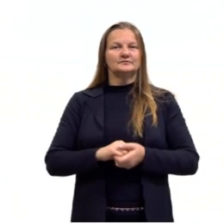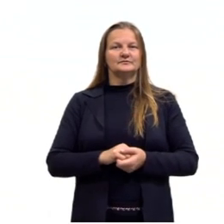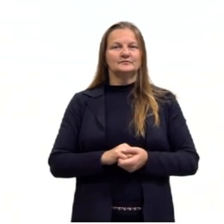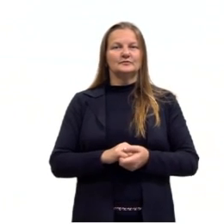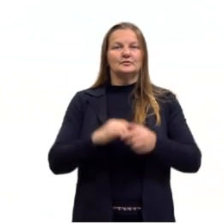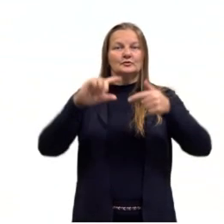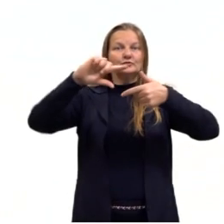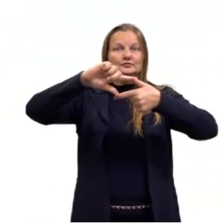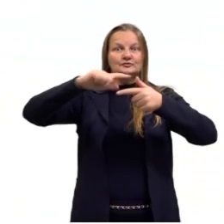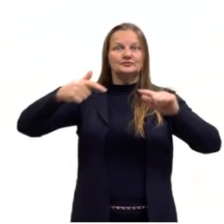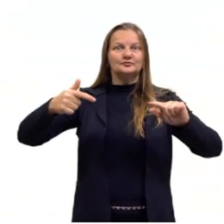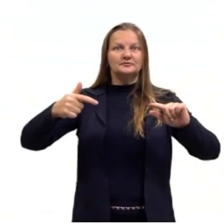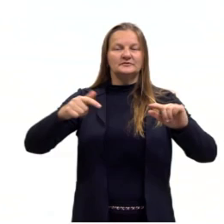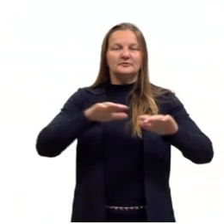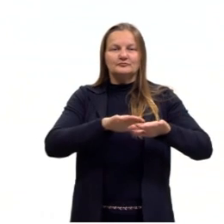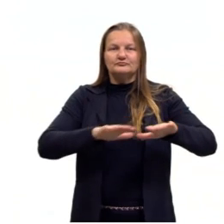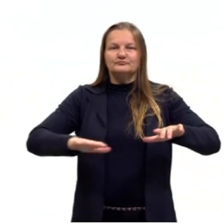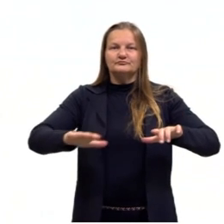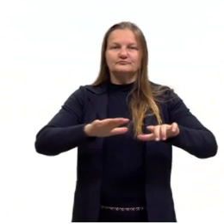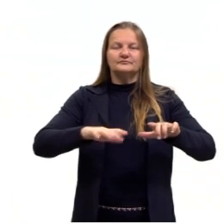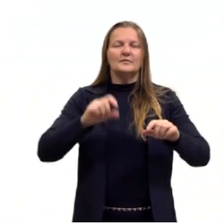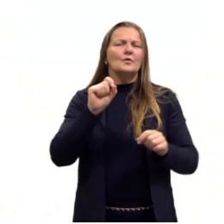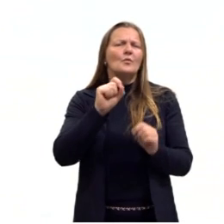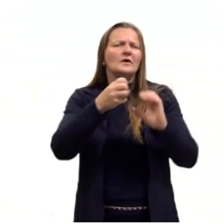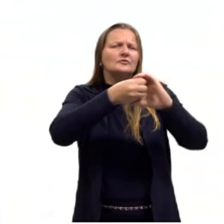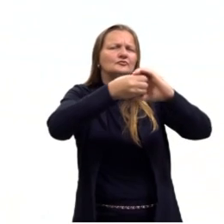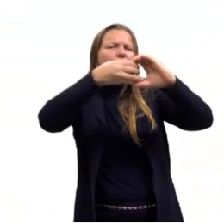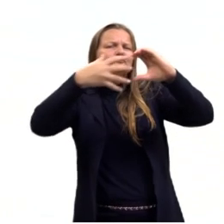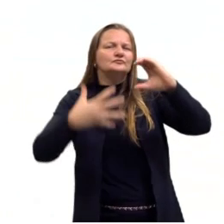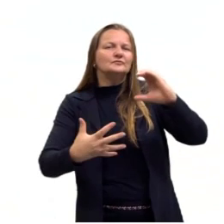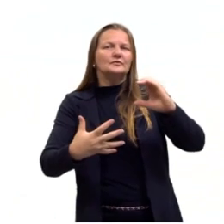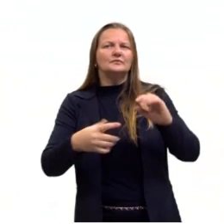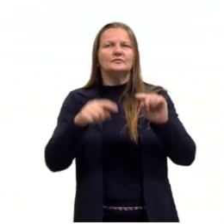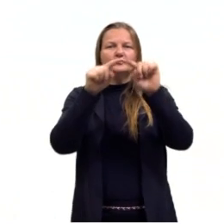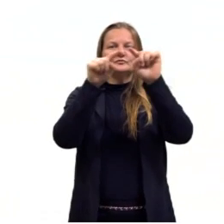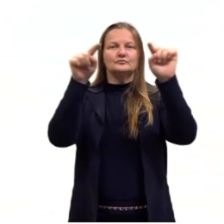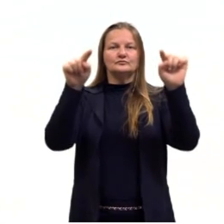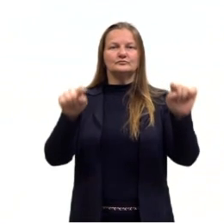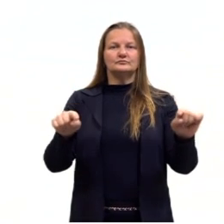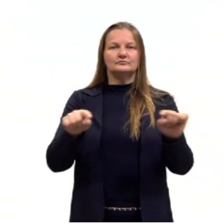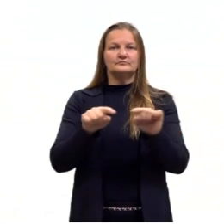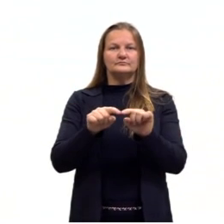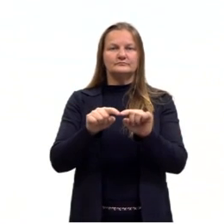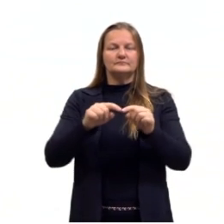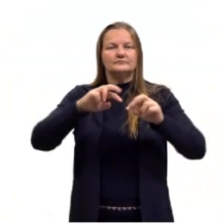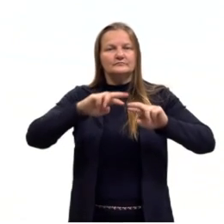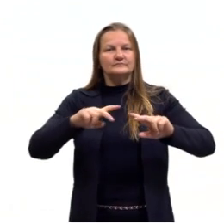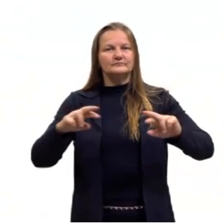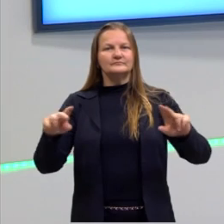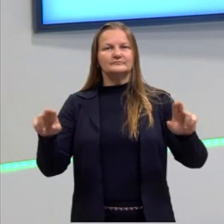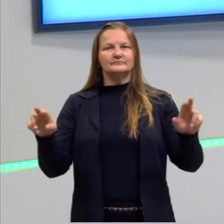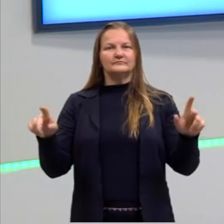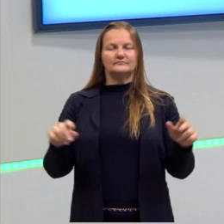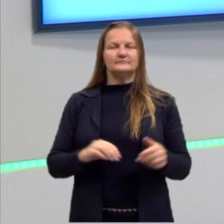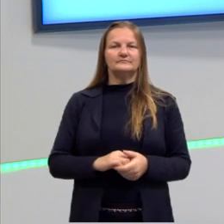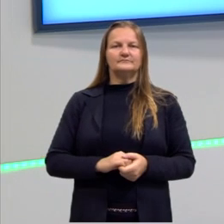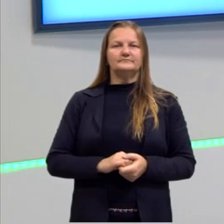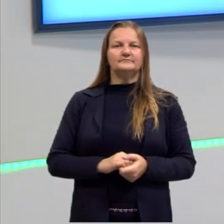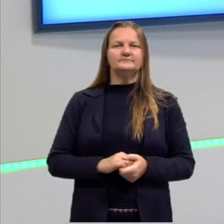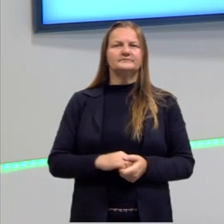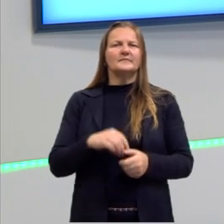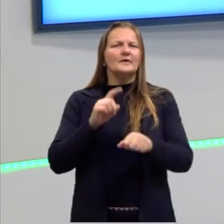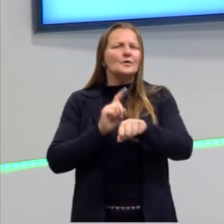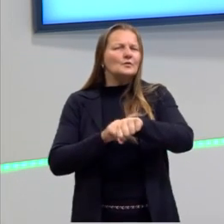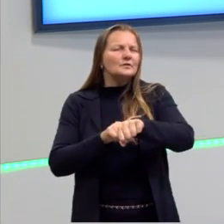plana Quais são as classificações dos quadriláteros então agora nós vamos dar um